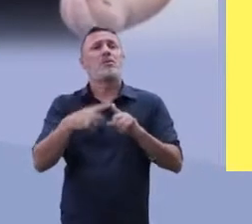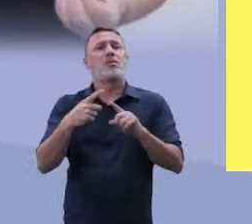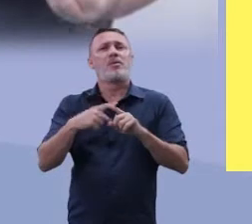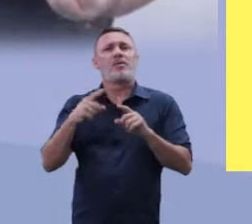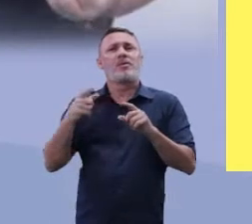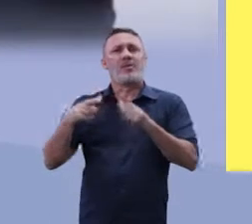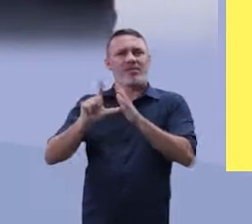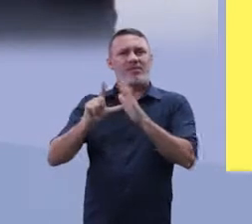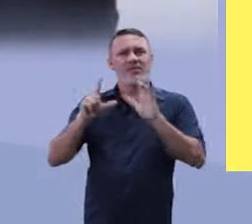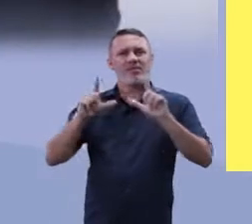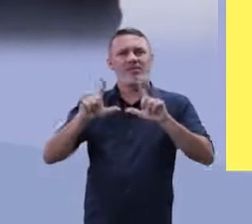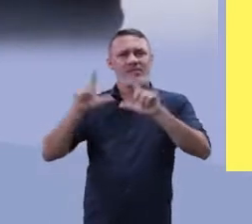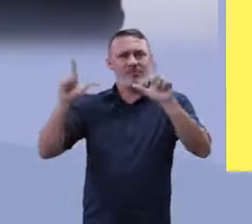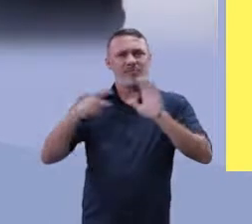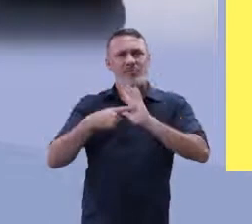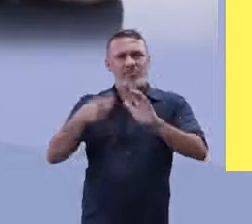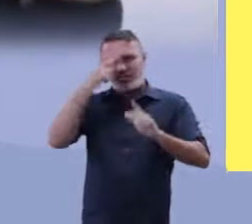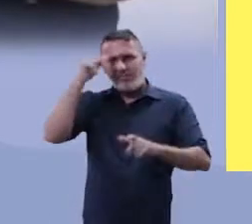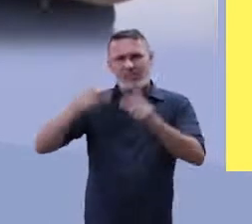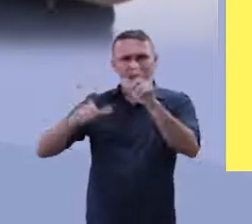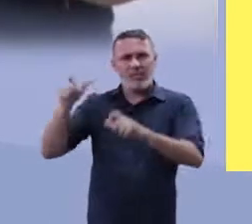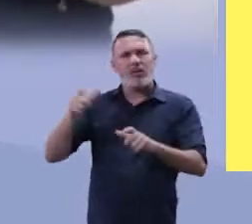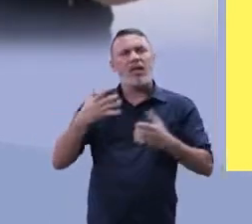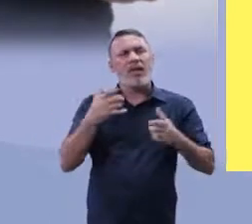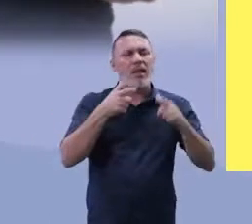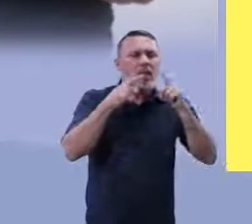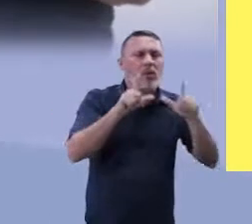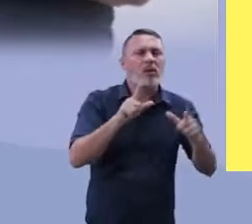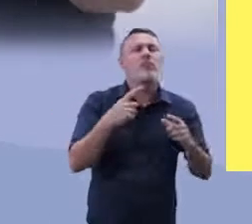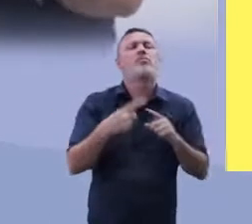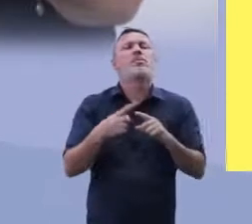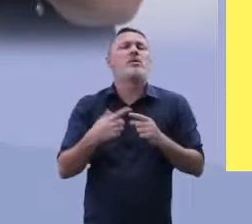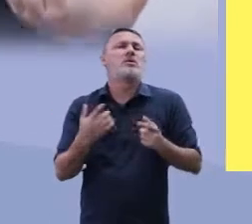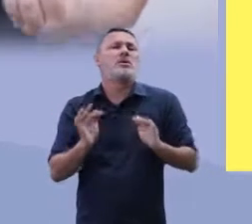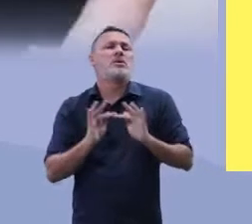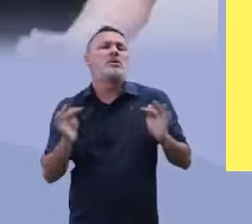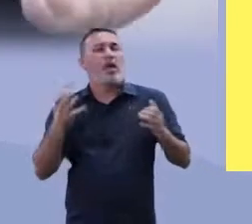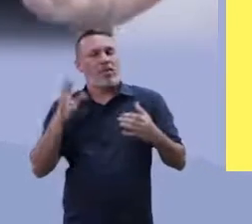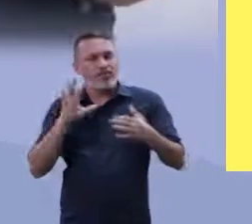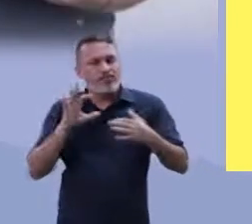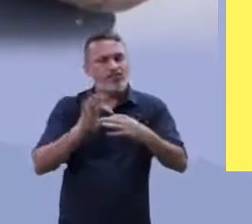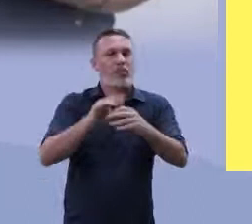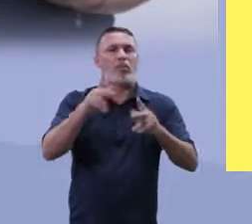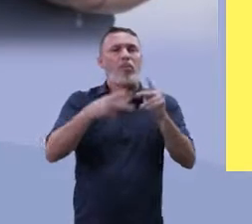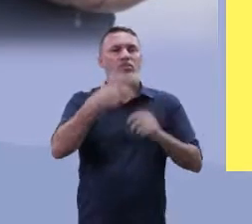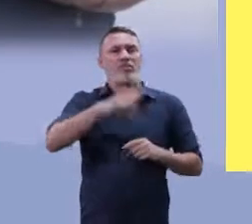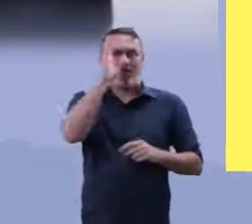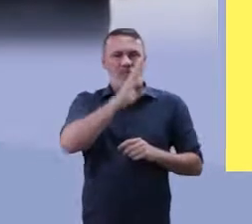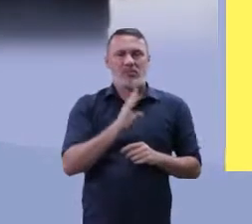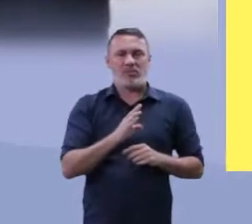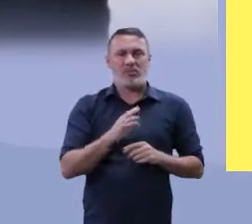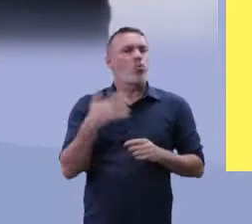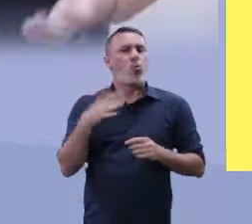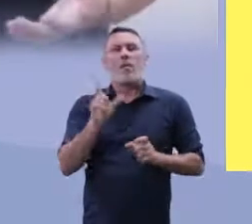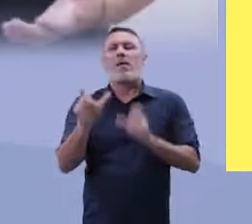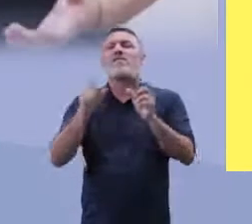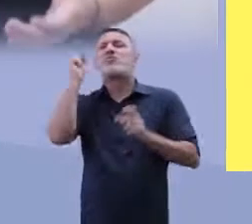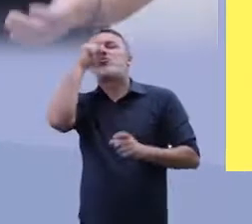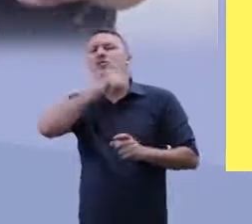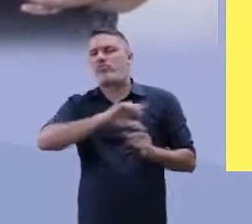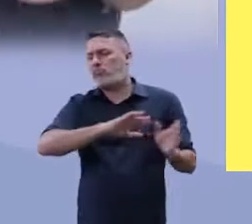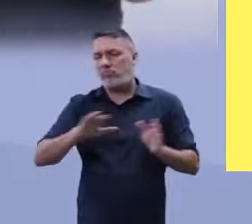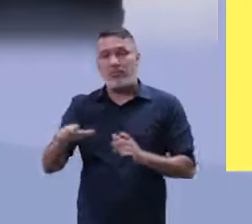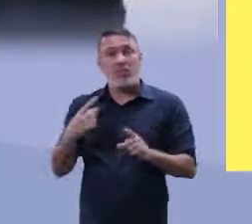esses artistas buscam esse tipo de linguagem? Aproximação com o povo brasileiro. As pessoas